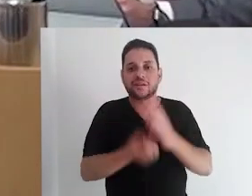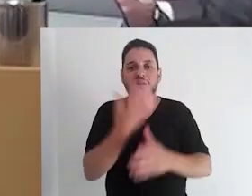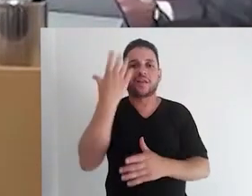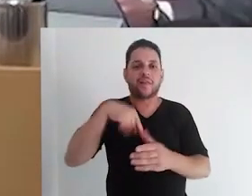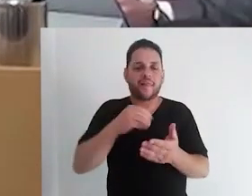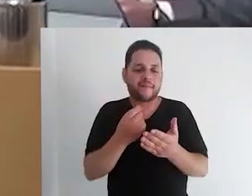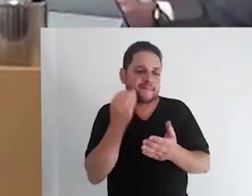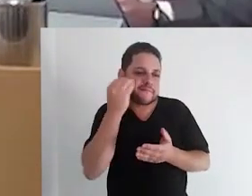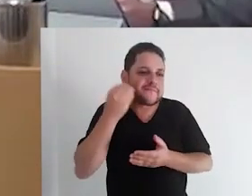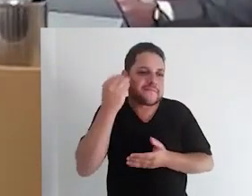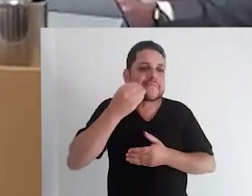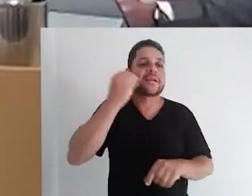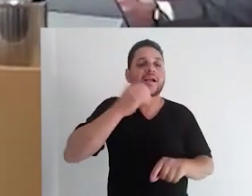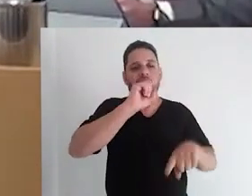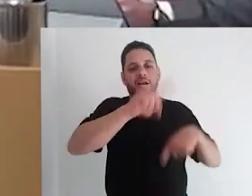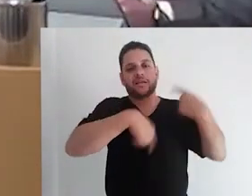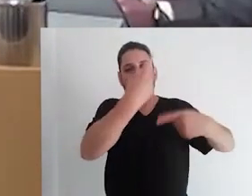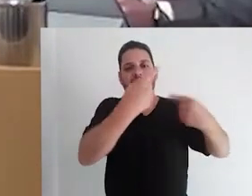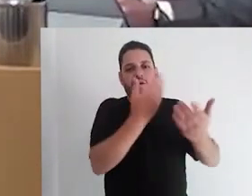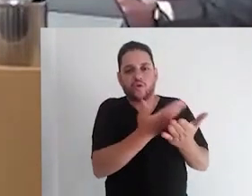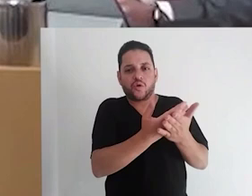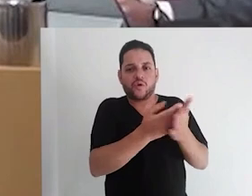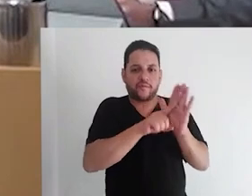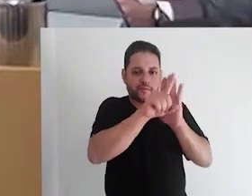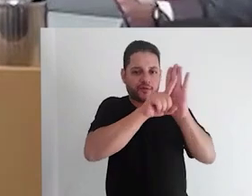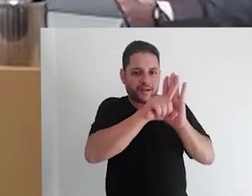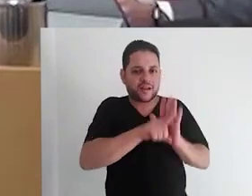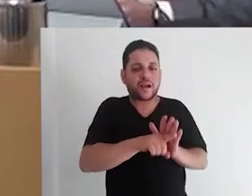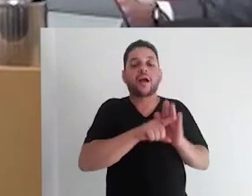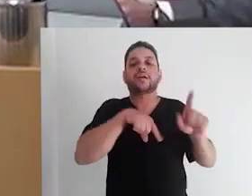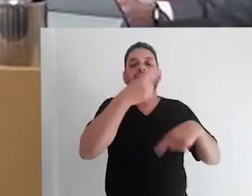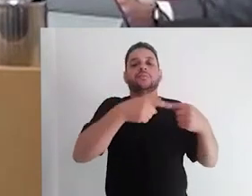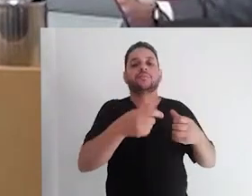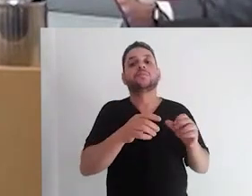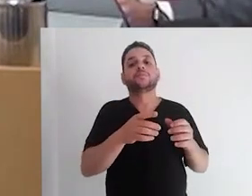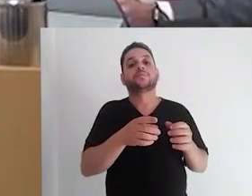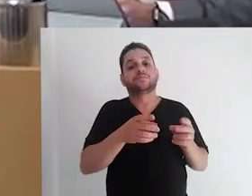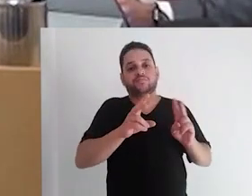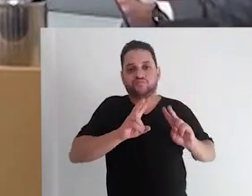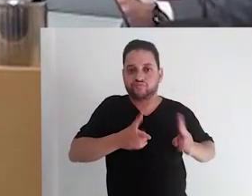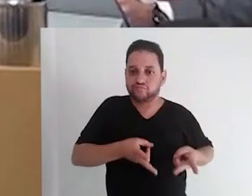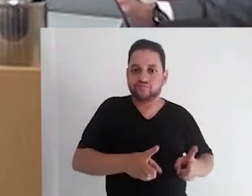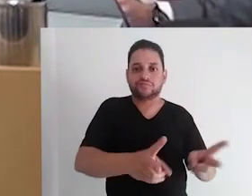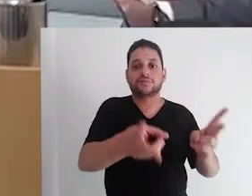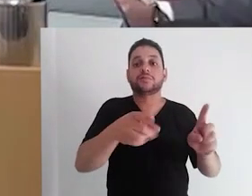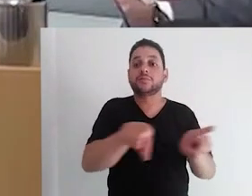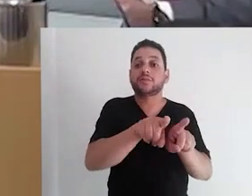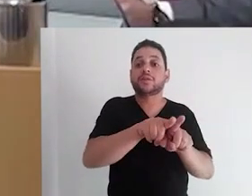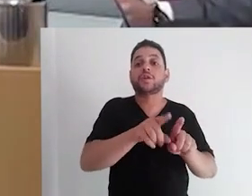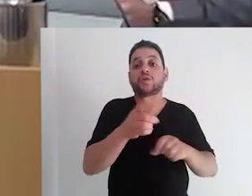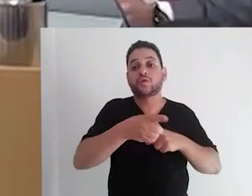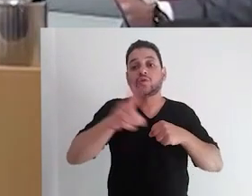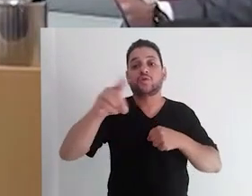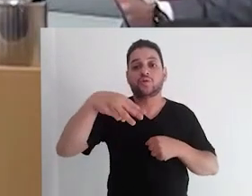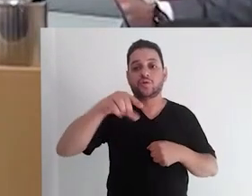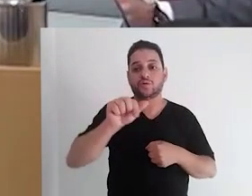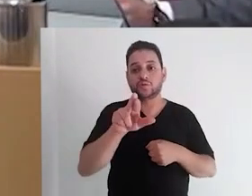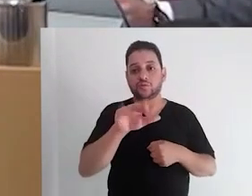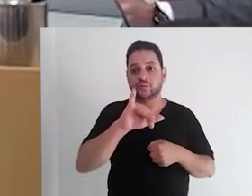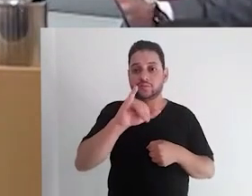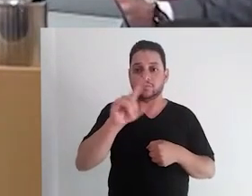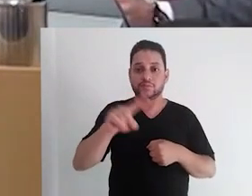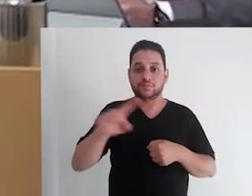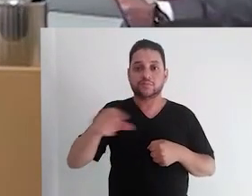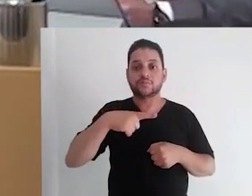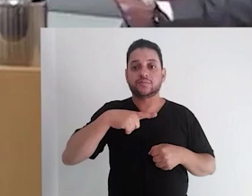depois estudaram e implantaram a fase permanente. E a doutora Marisa, no final de sua gestão, me nomeou como coordenador do terceiro núcleo de